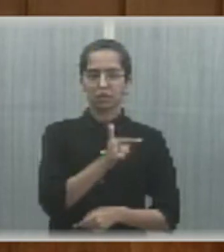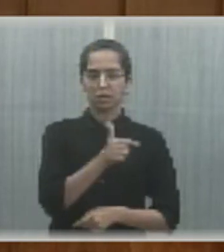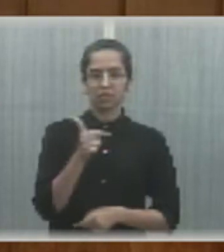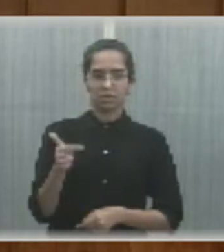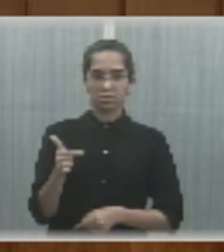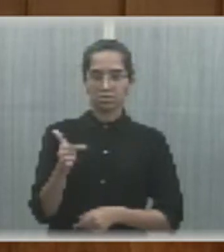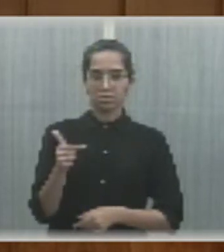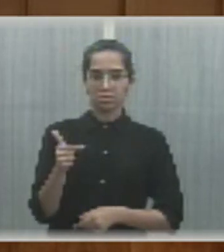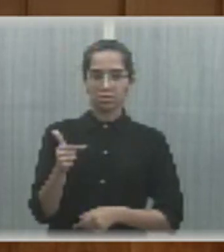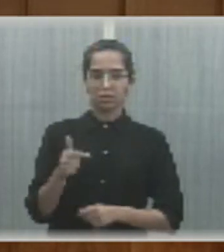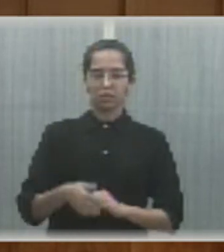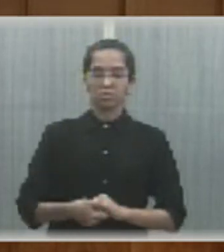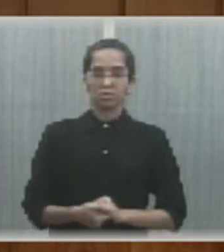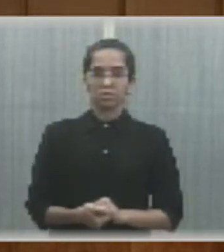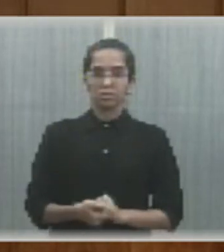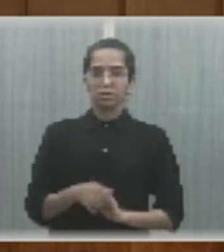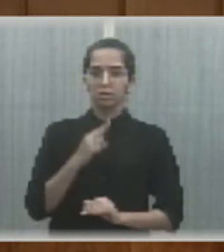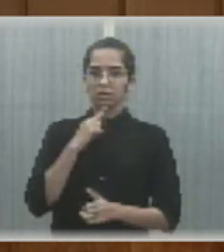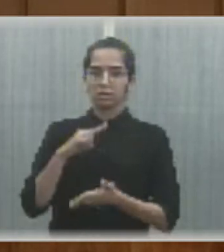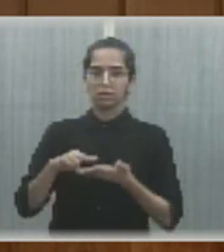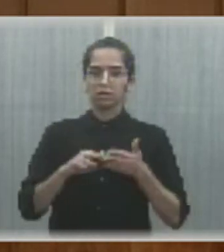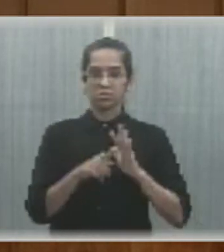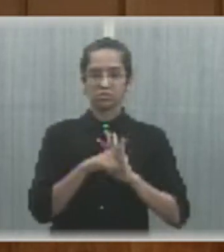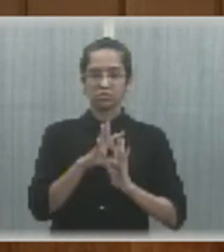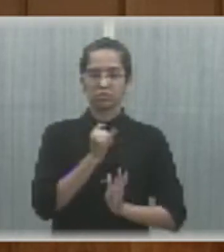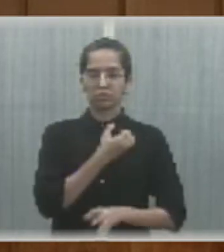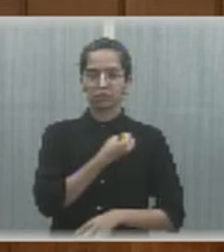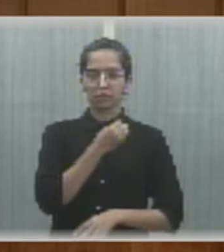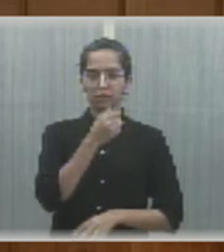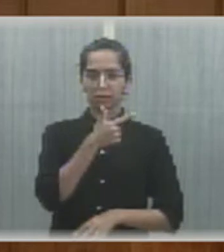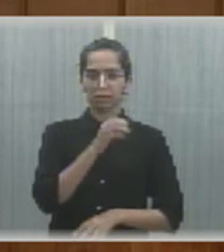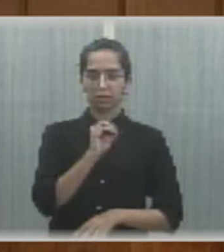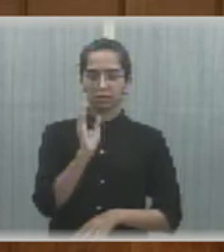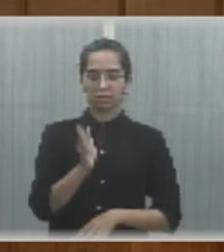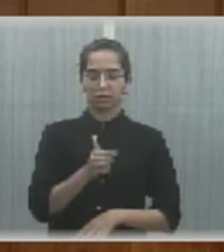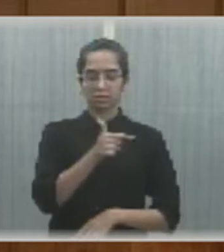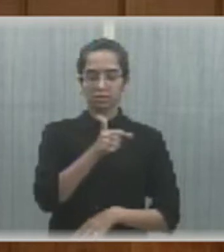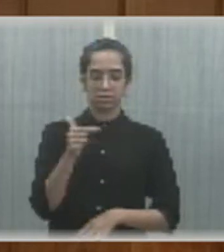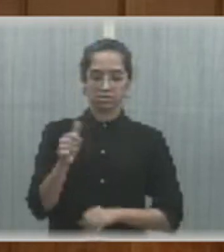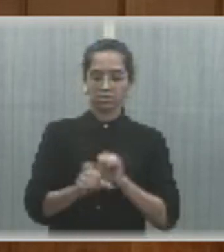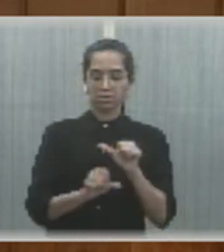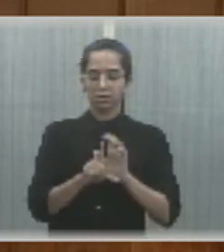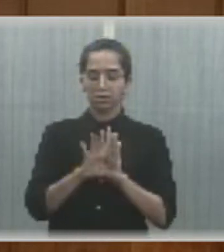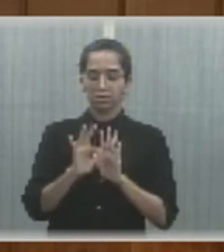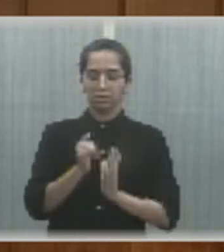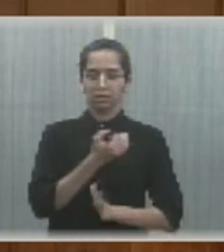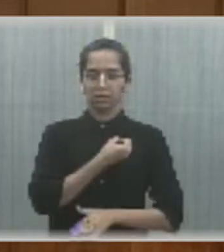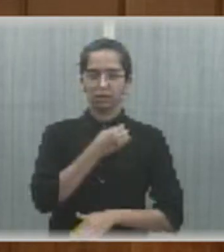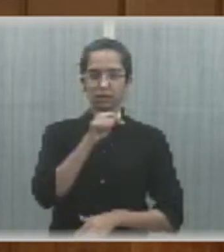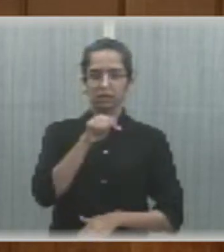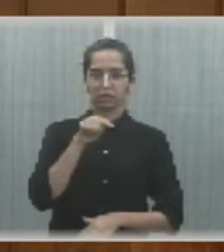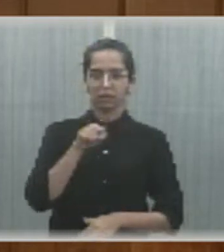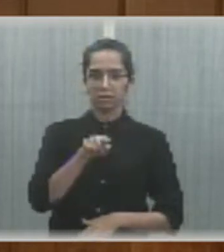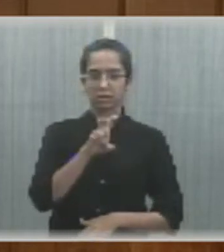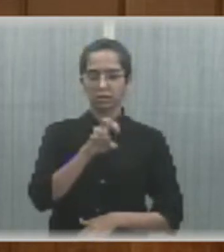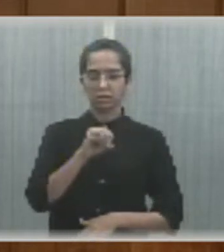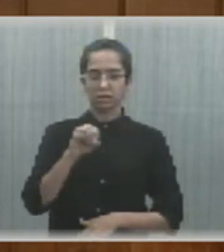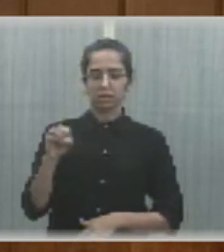39/22, encaminhando o projeto de lei de número 20/22, que altera a lei número